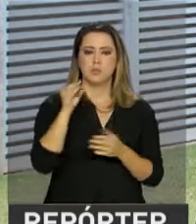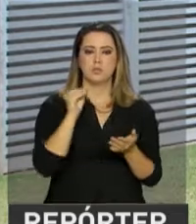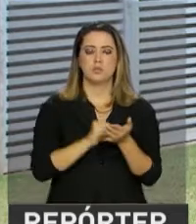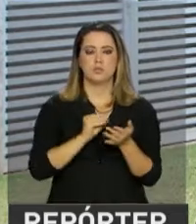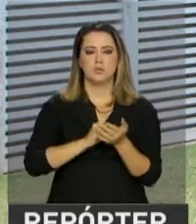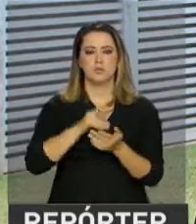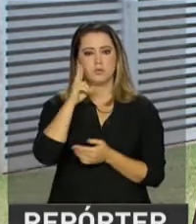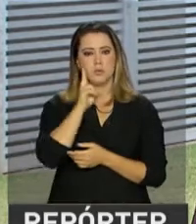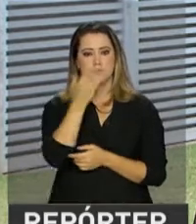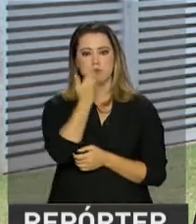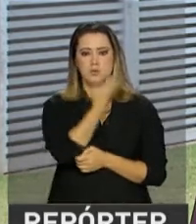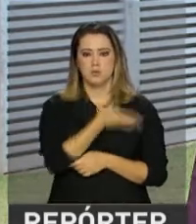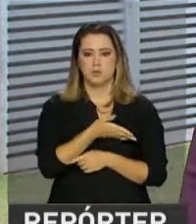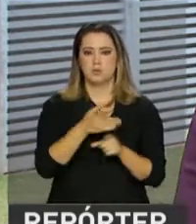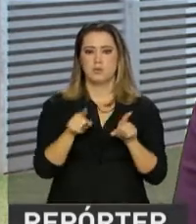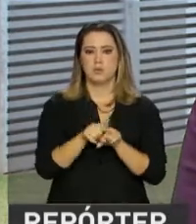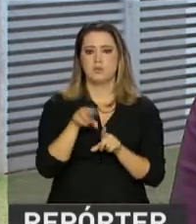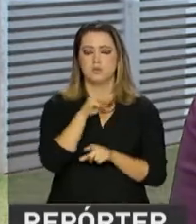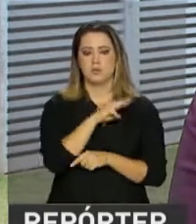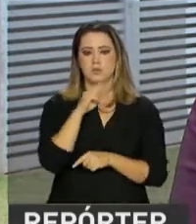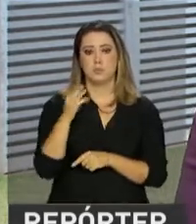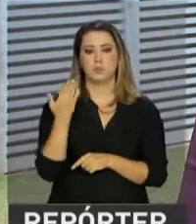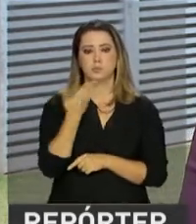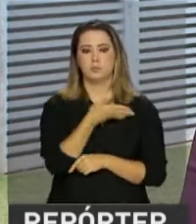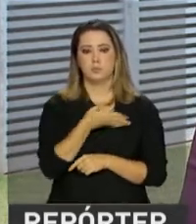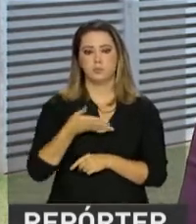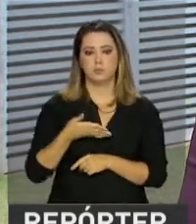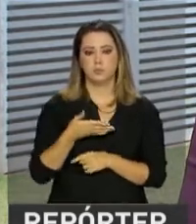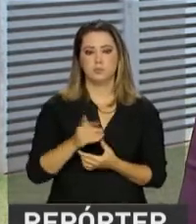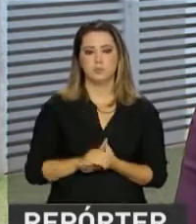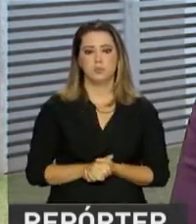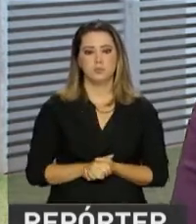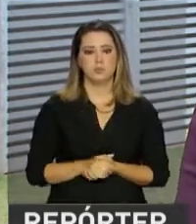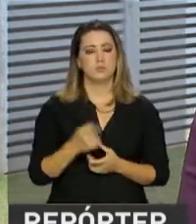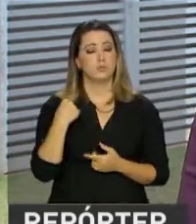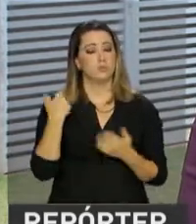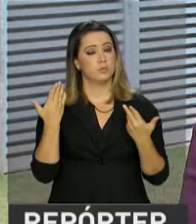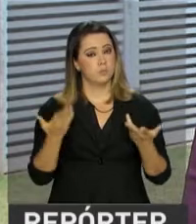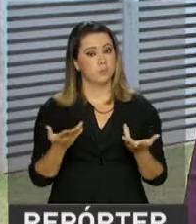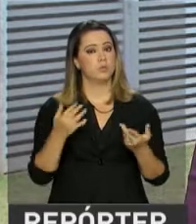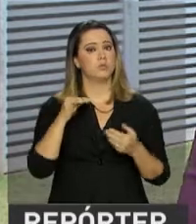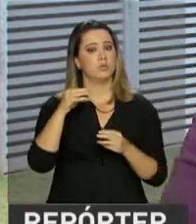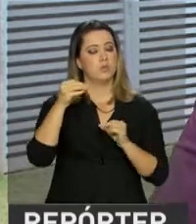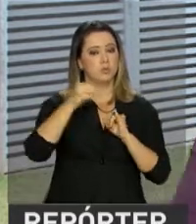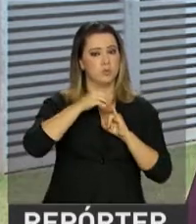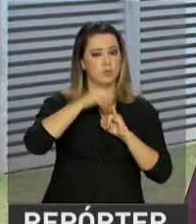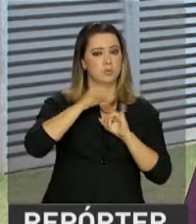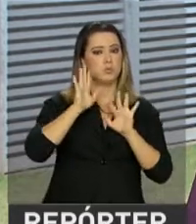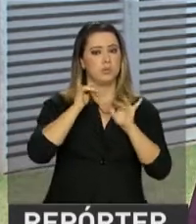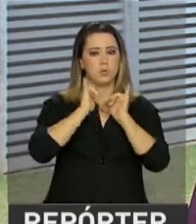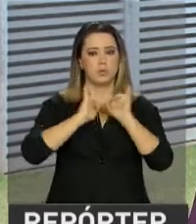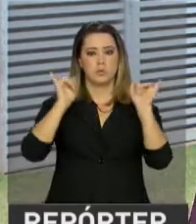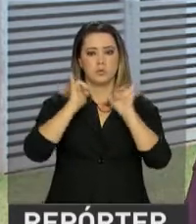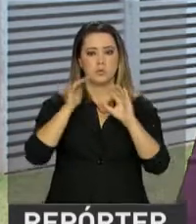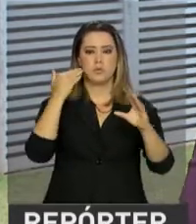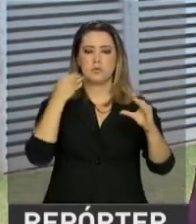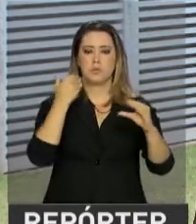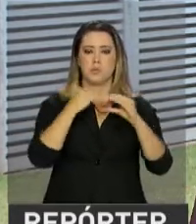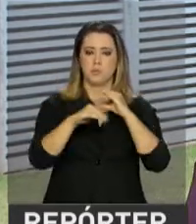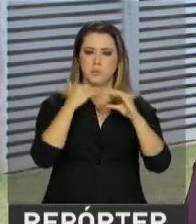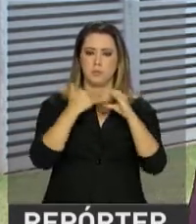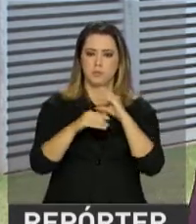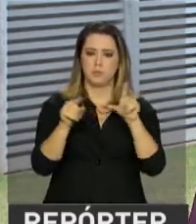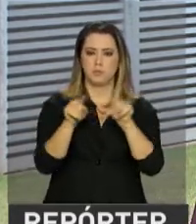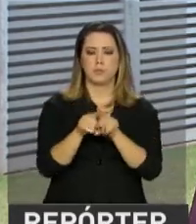acessar o documento disponível na página do candidato na internet por isso o instituto já começou a enviar mensagens de